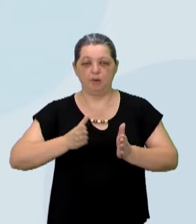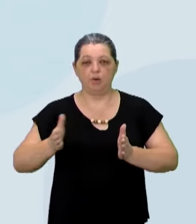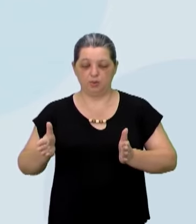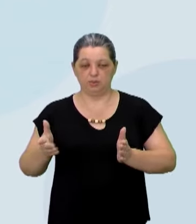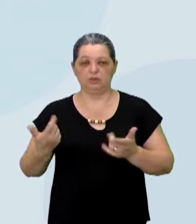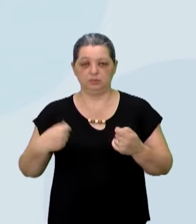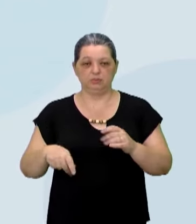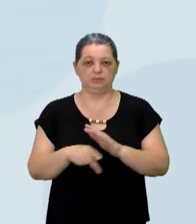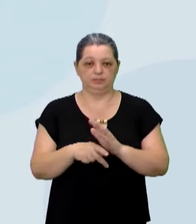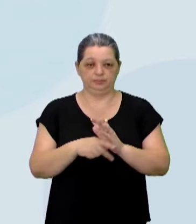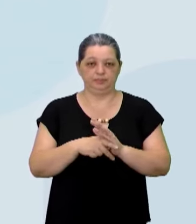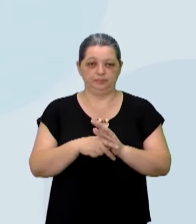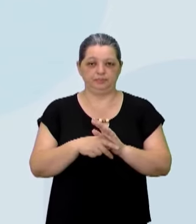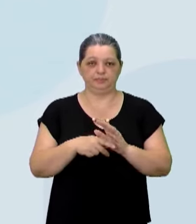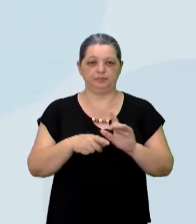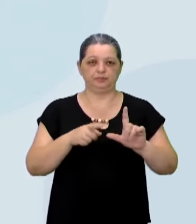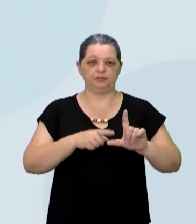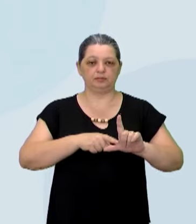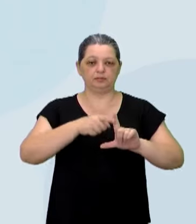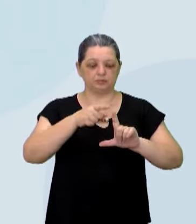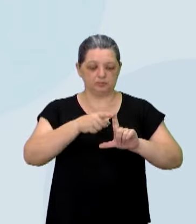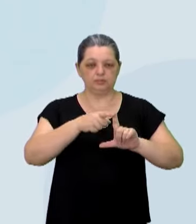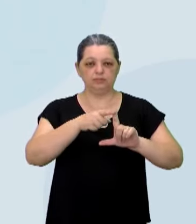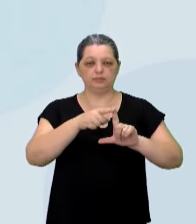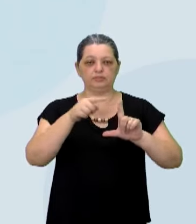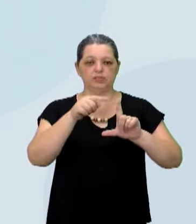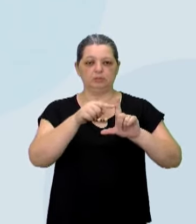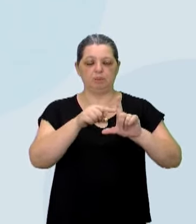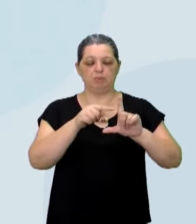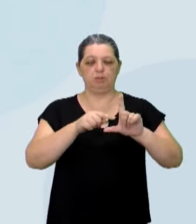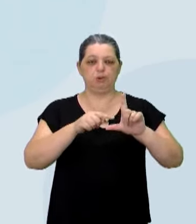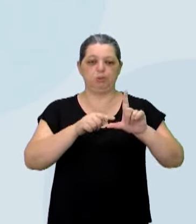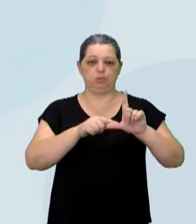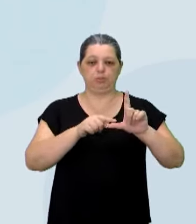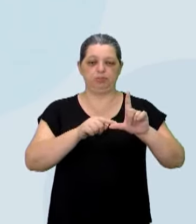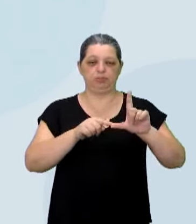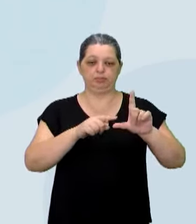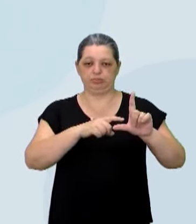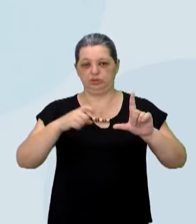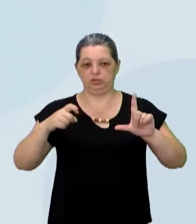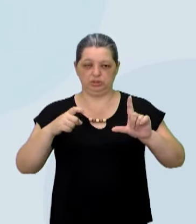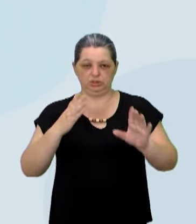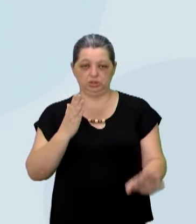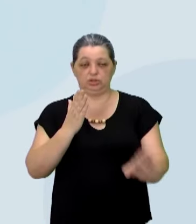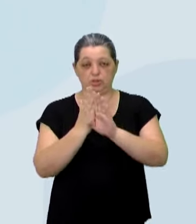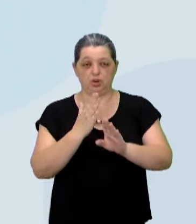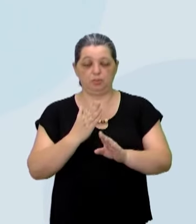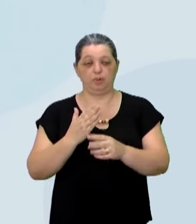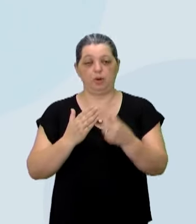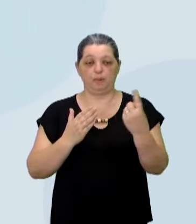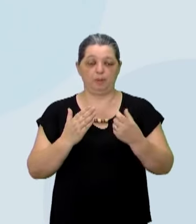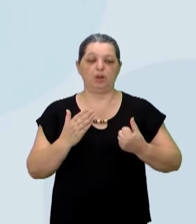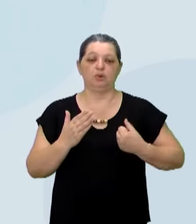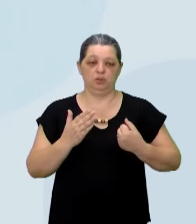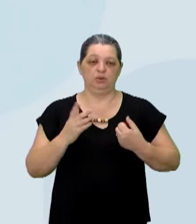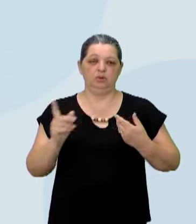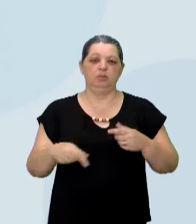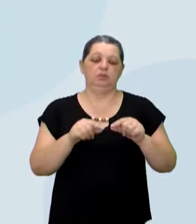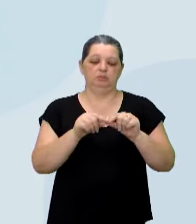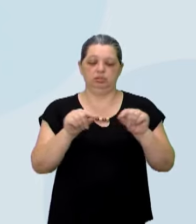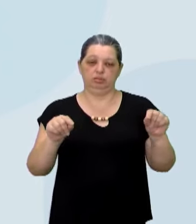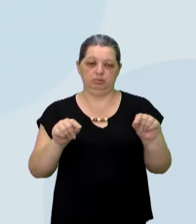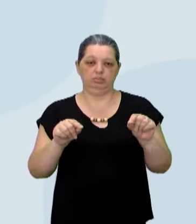põe o lápis em cima do ponto e desce até o X, a gente sabe o primeiro número. Sim. E aí a gente põe o lápis em cima dele e